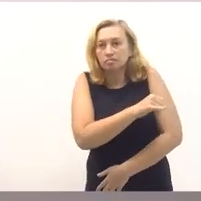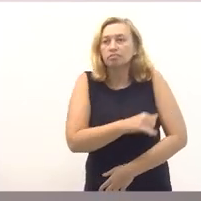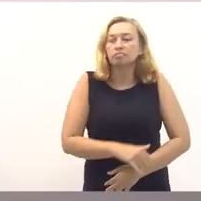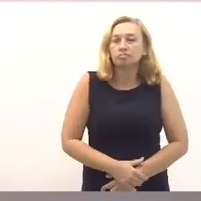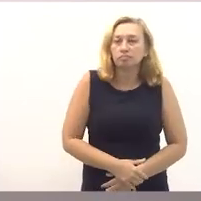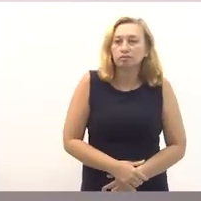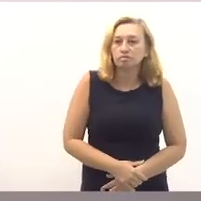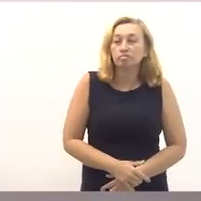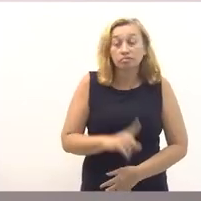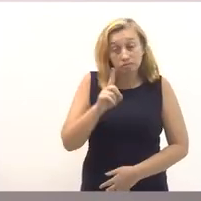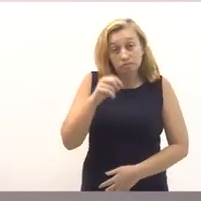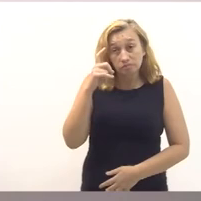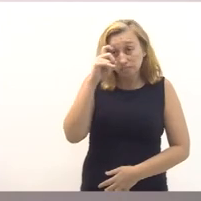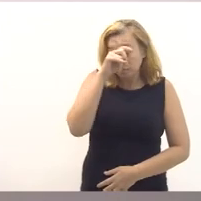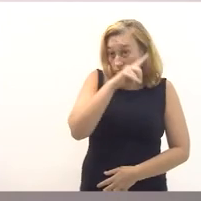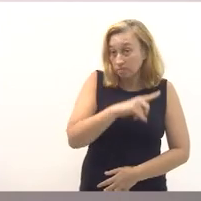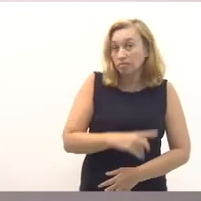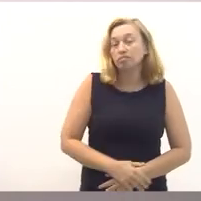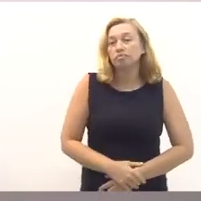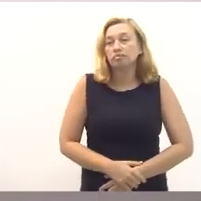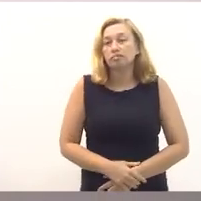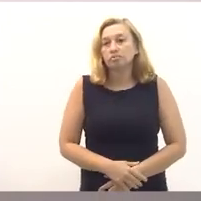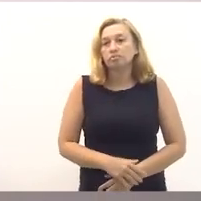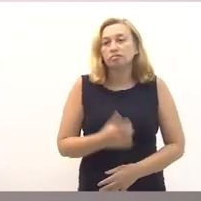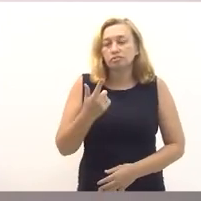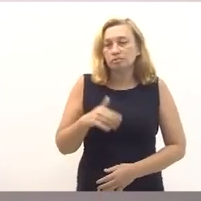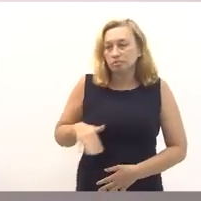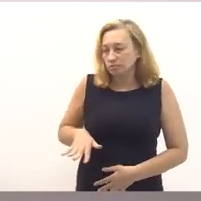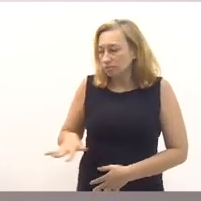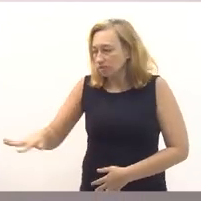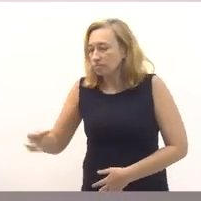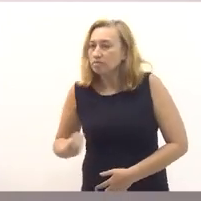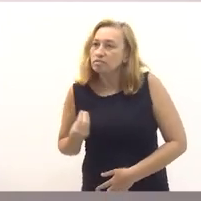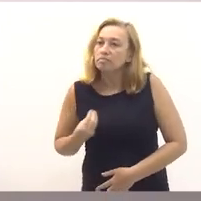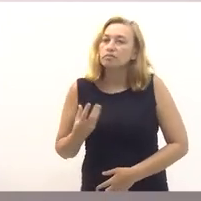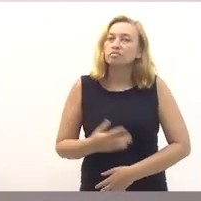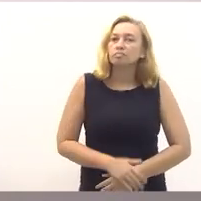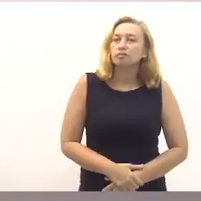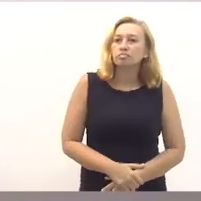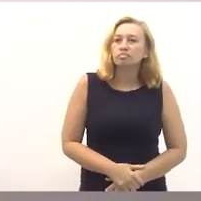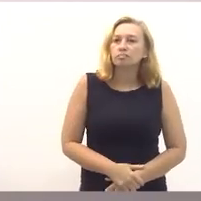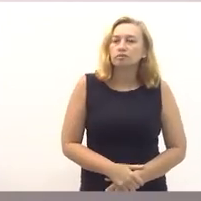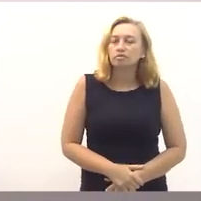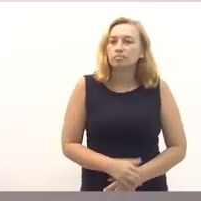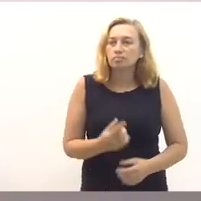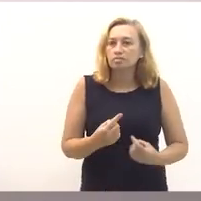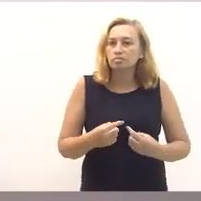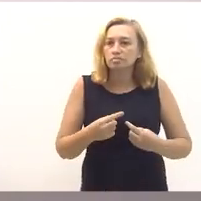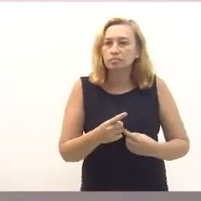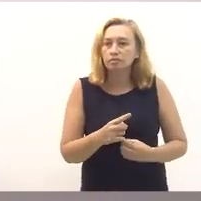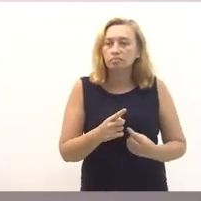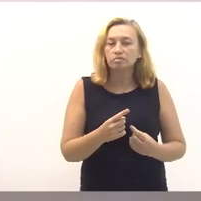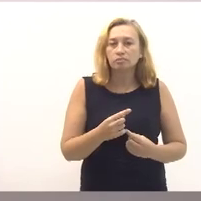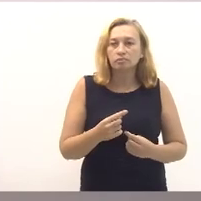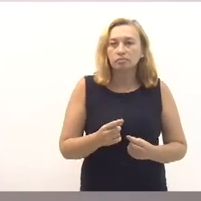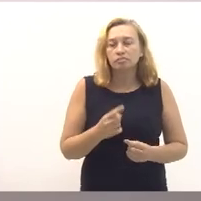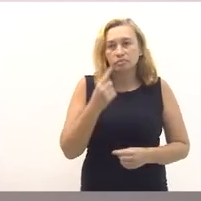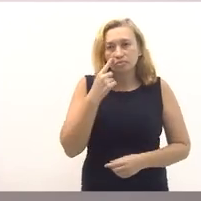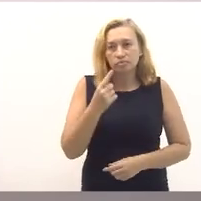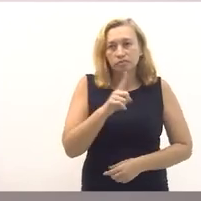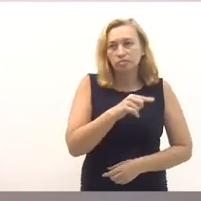é muito difícil sobretudo quando você vem de uma periferia sobretudo quando você enfrenta o proibicionismo